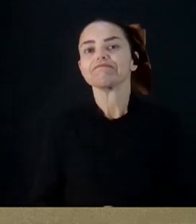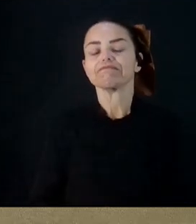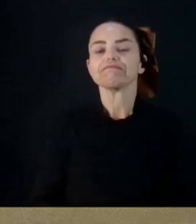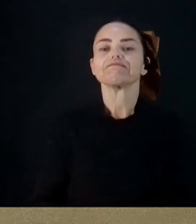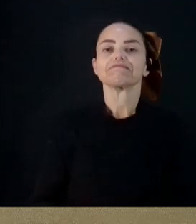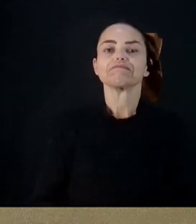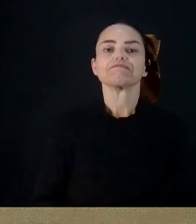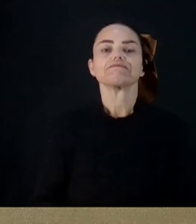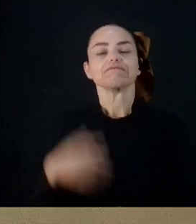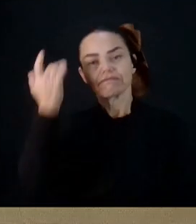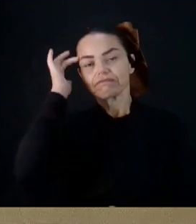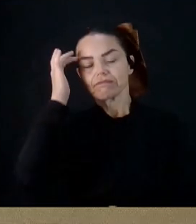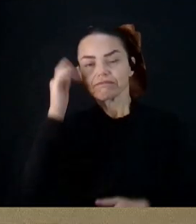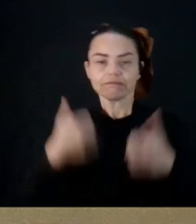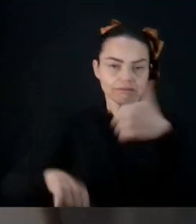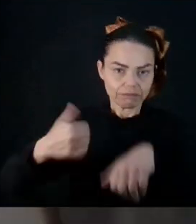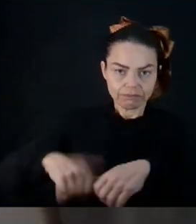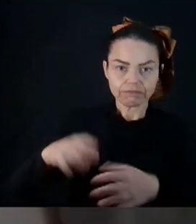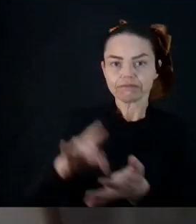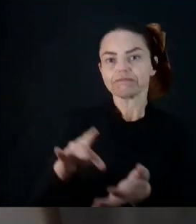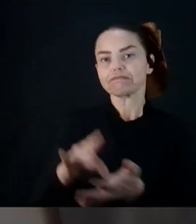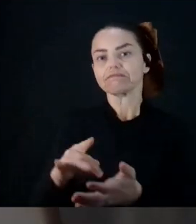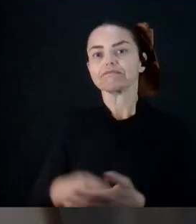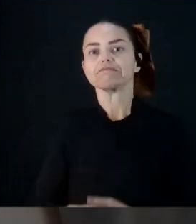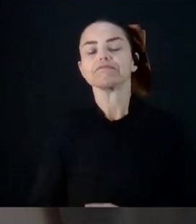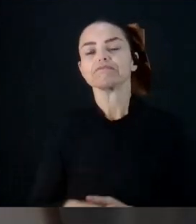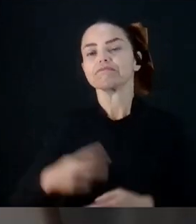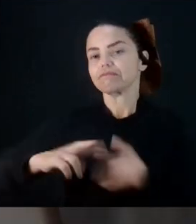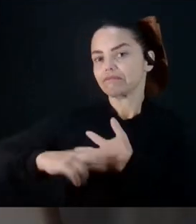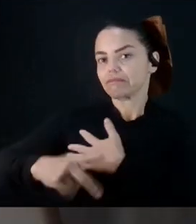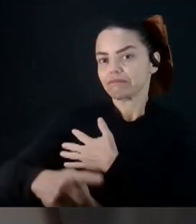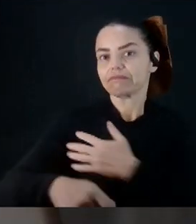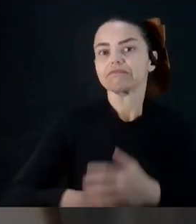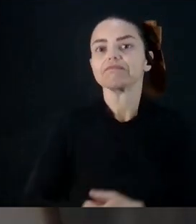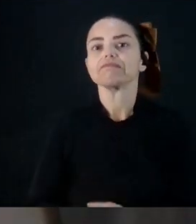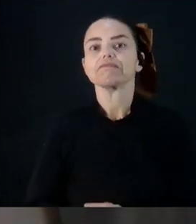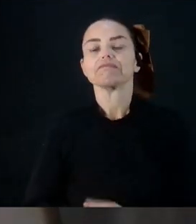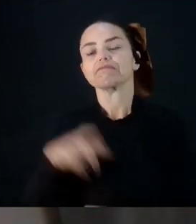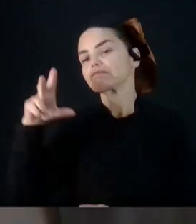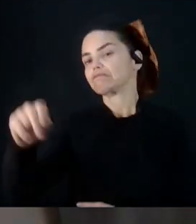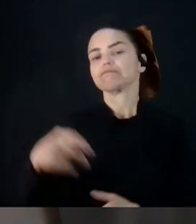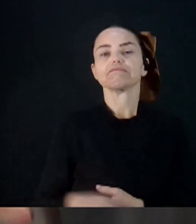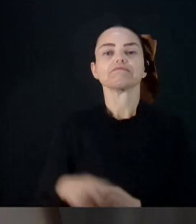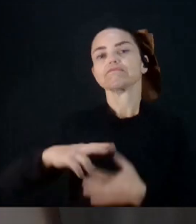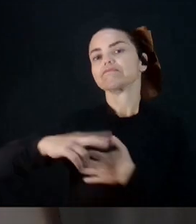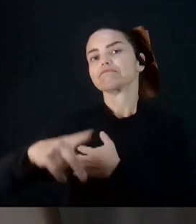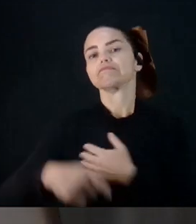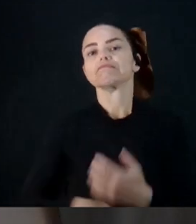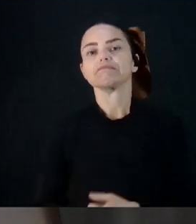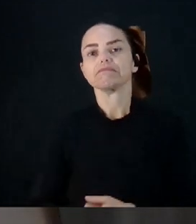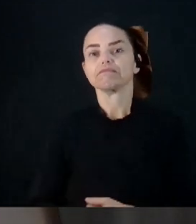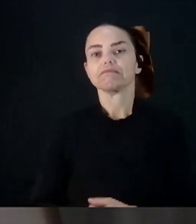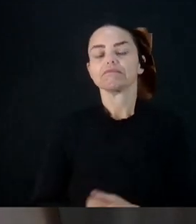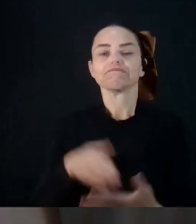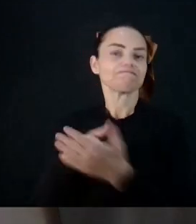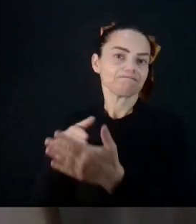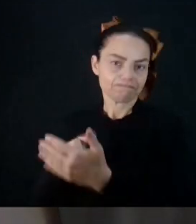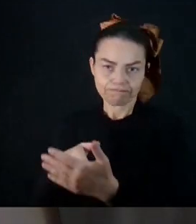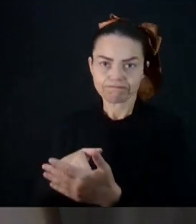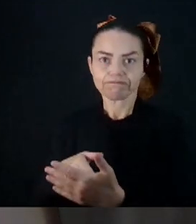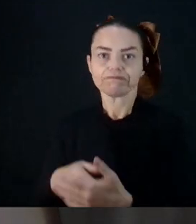que é analisar exatamente, né? A consequência desse não, a consequência de colocar um limite, né?